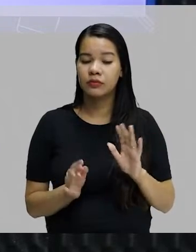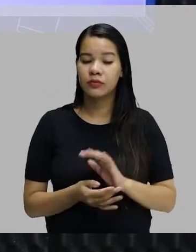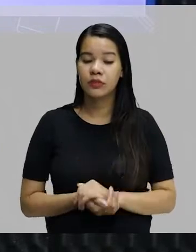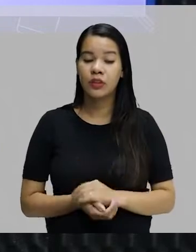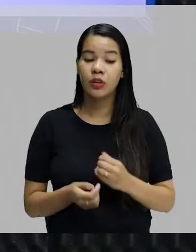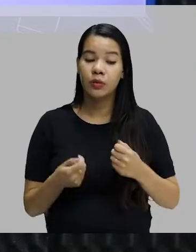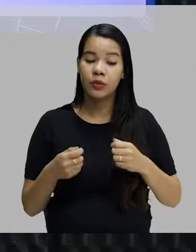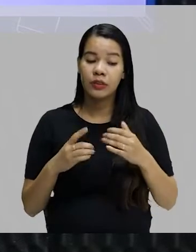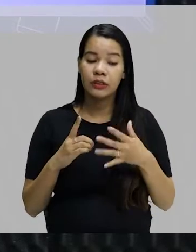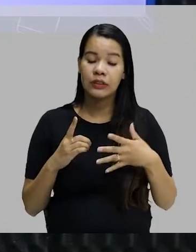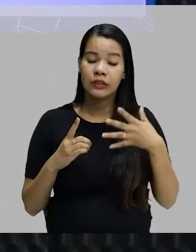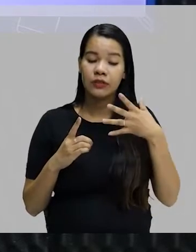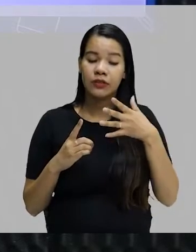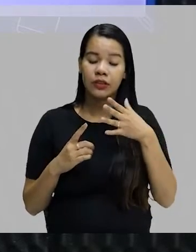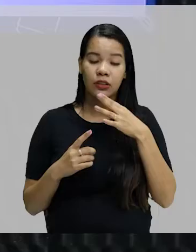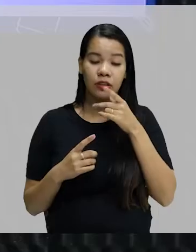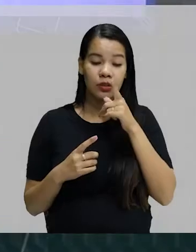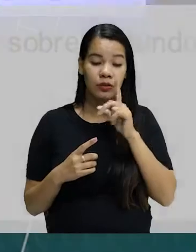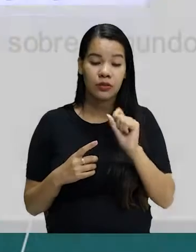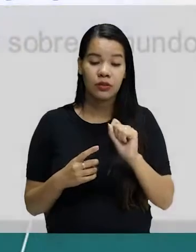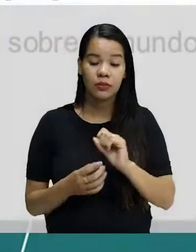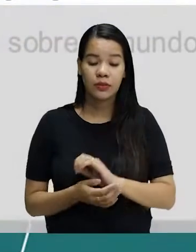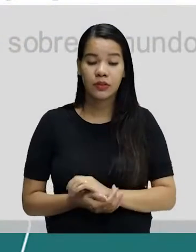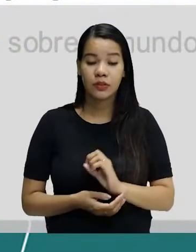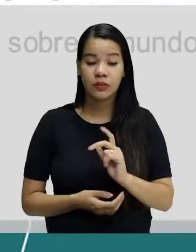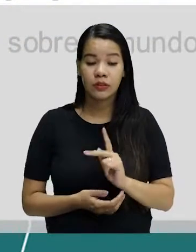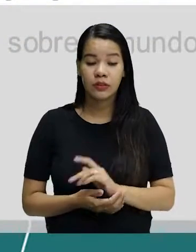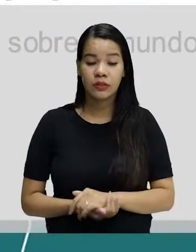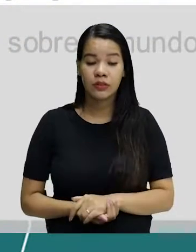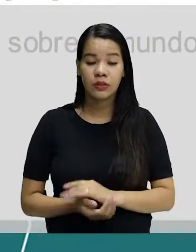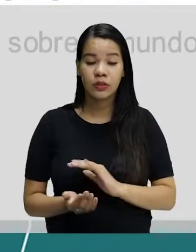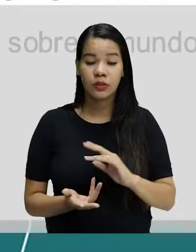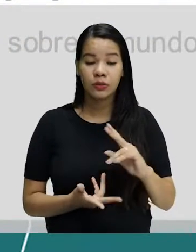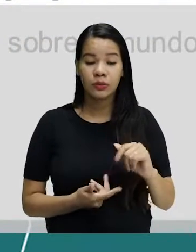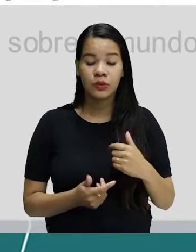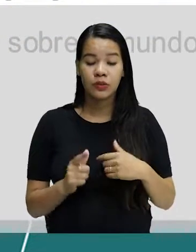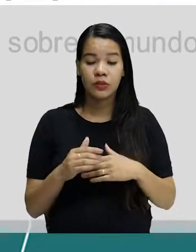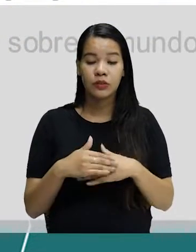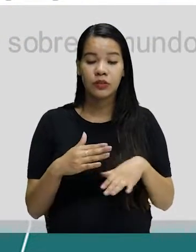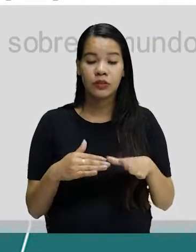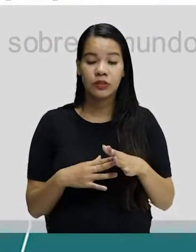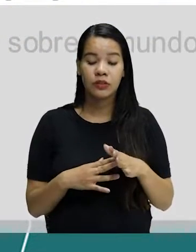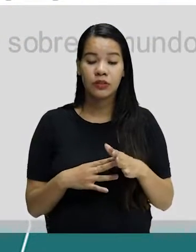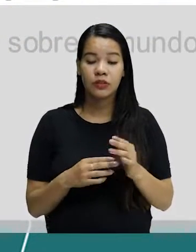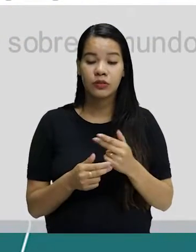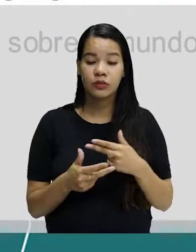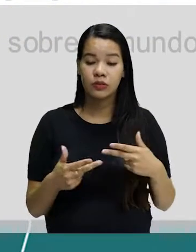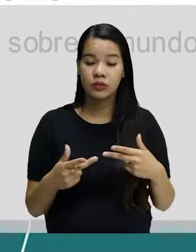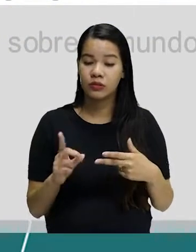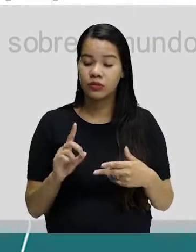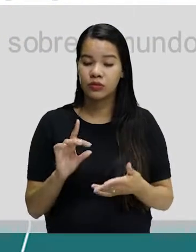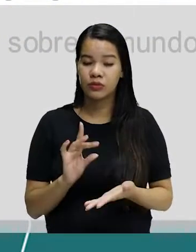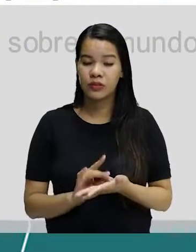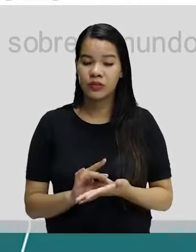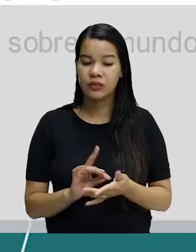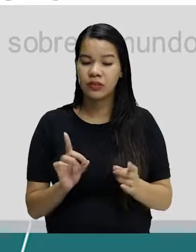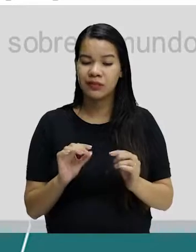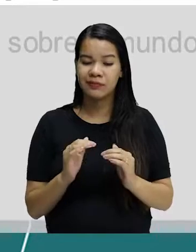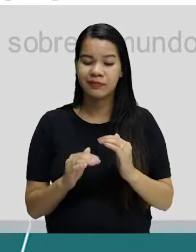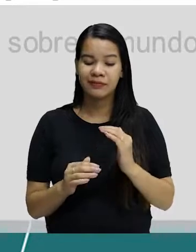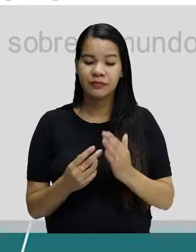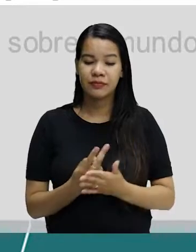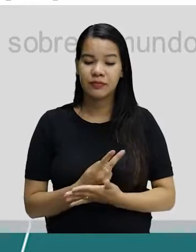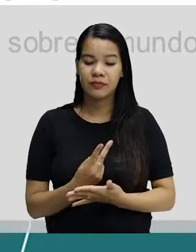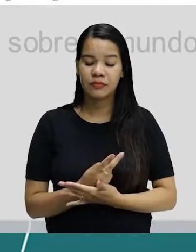Eu posso descrevê-lo de forma linguística. Ok? O mundo é a totalidade das coisas, não dos fatos? Piorou. Não é por aí que a